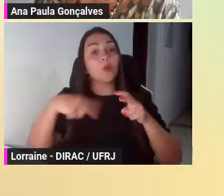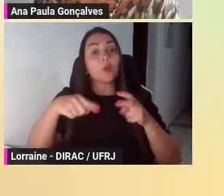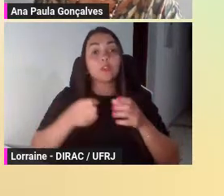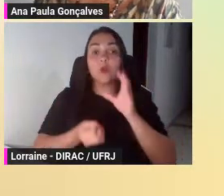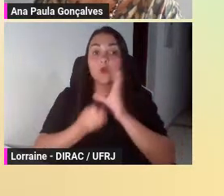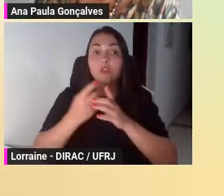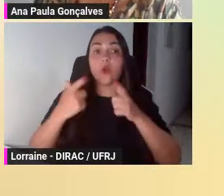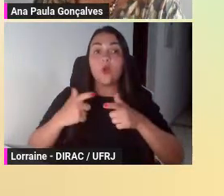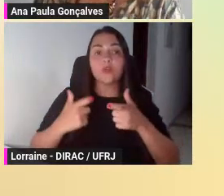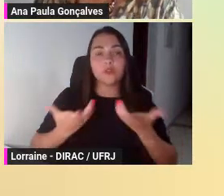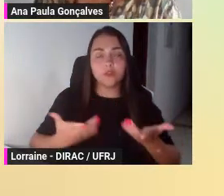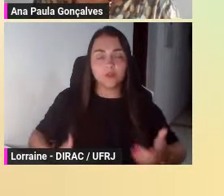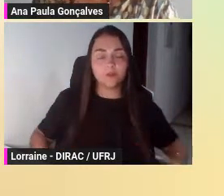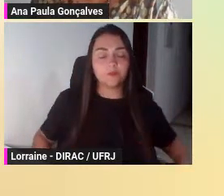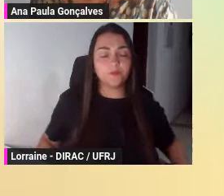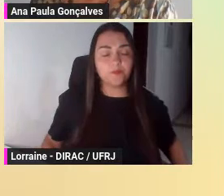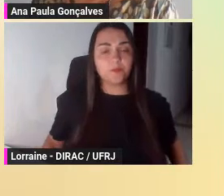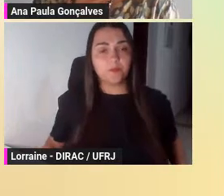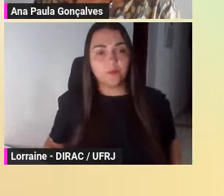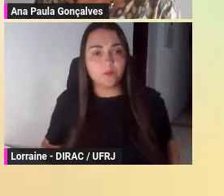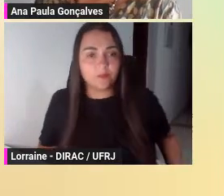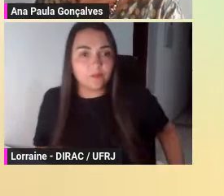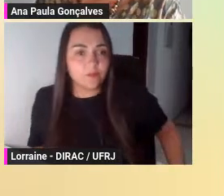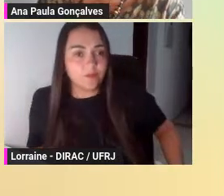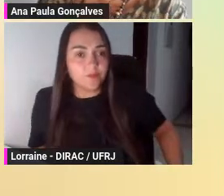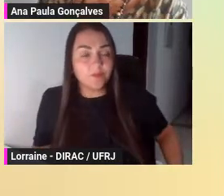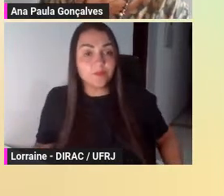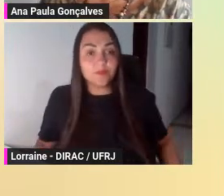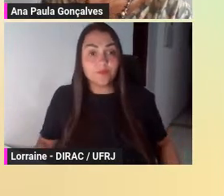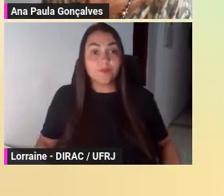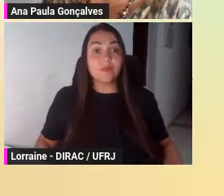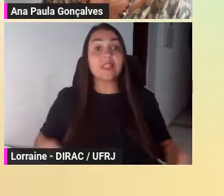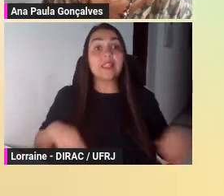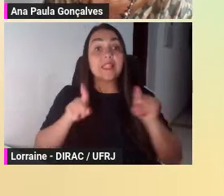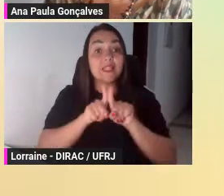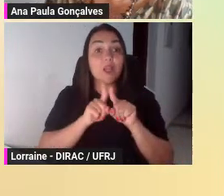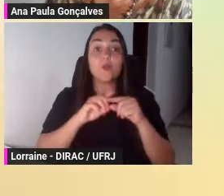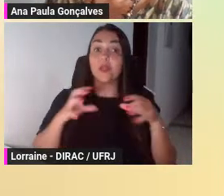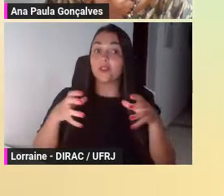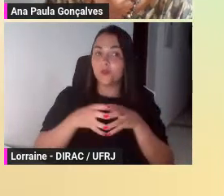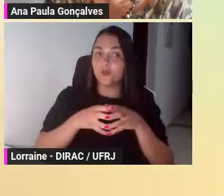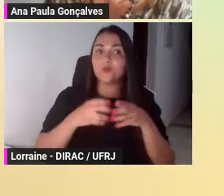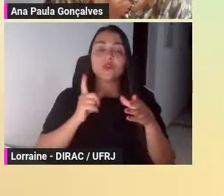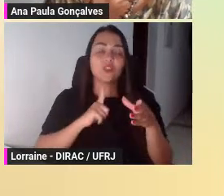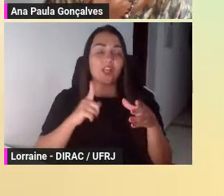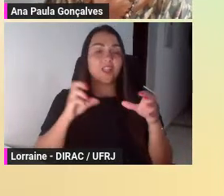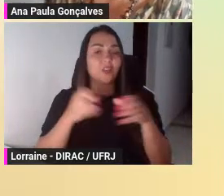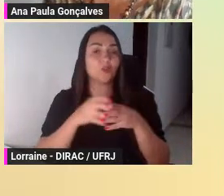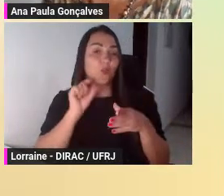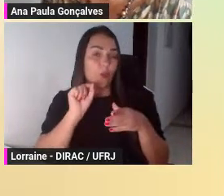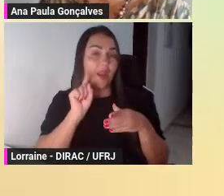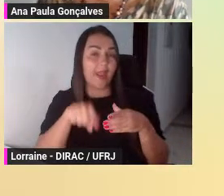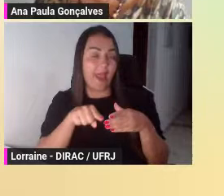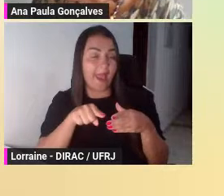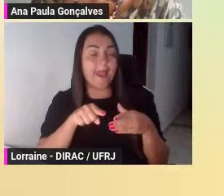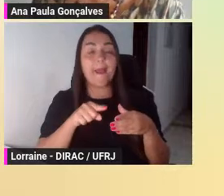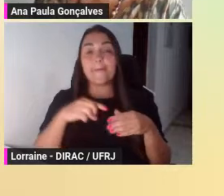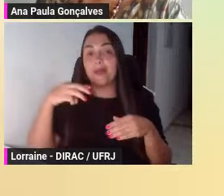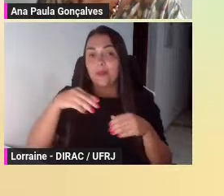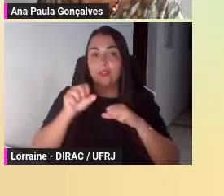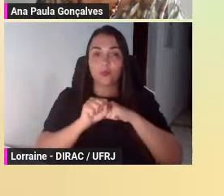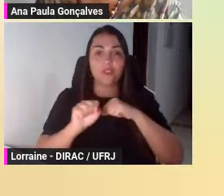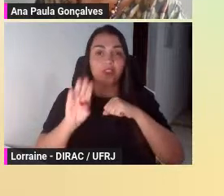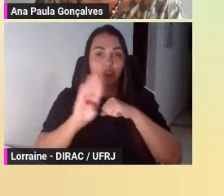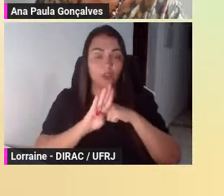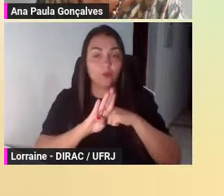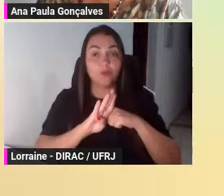gente vem. Paralelo a isso, já estava rolando um grupo chamado Matemática Substantivo Feminino. Grupo esse, da